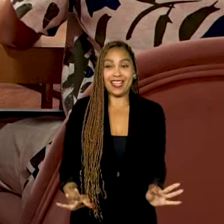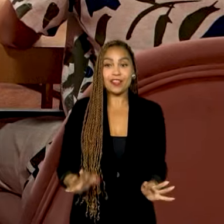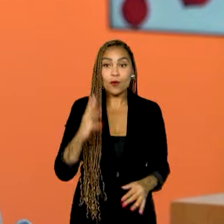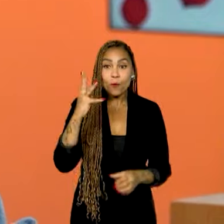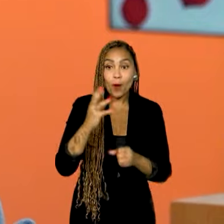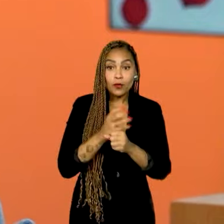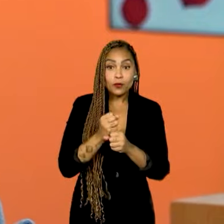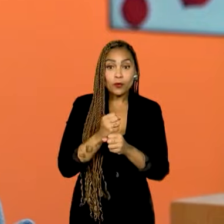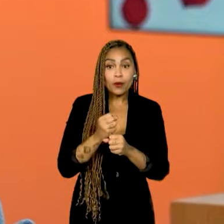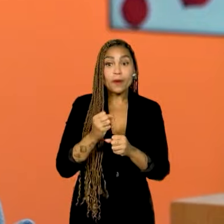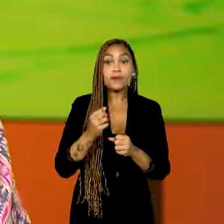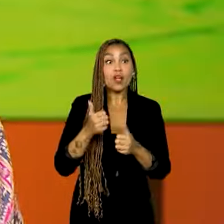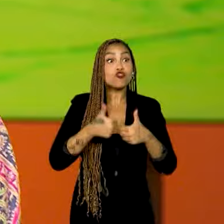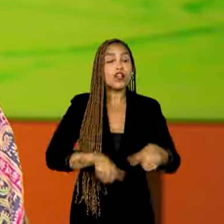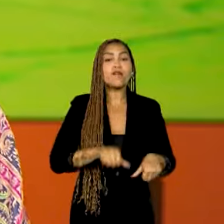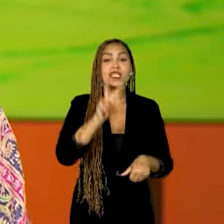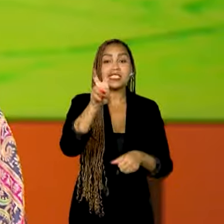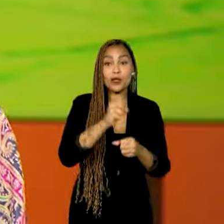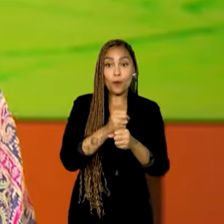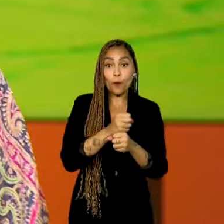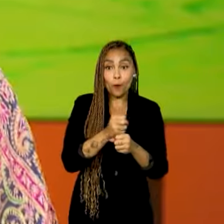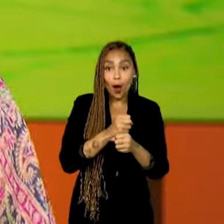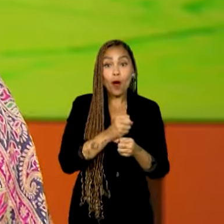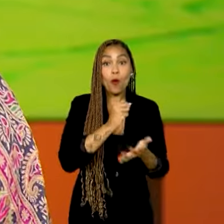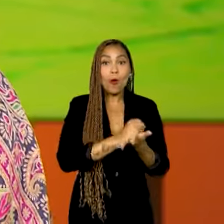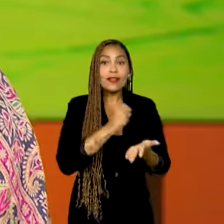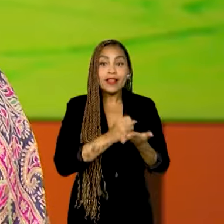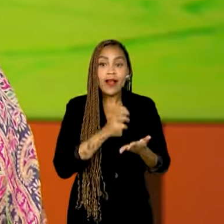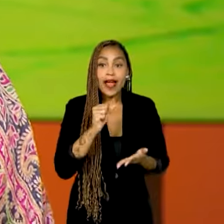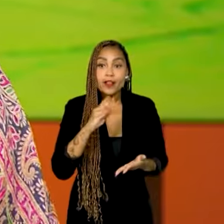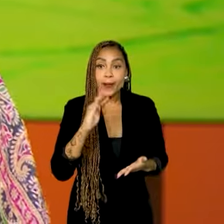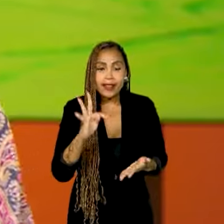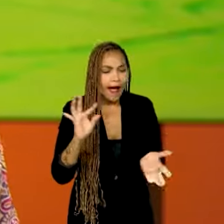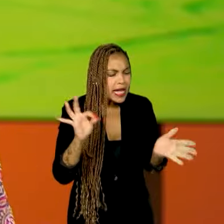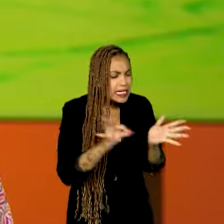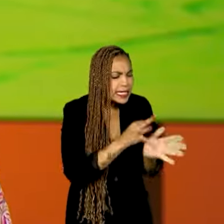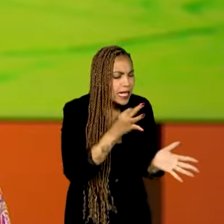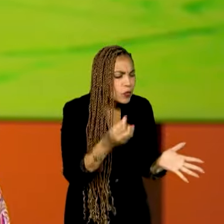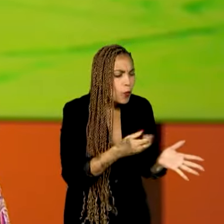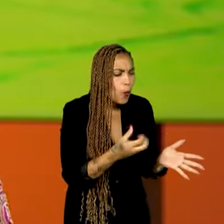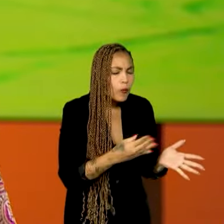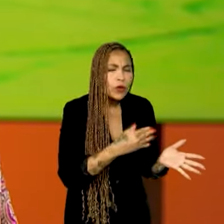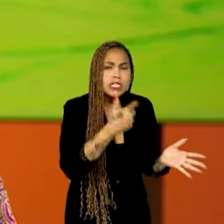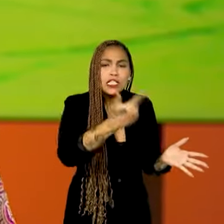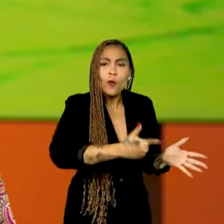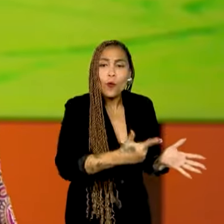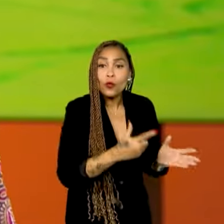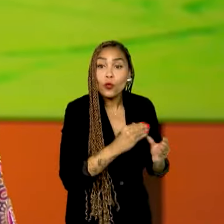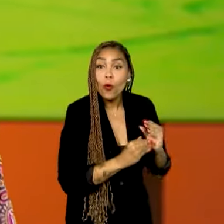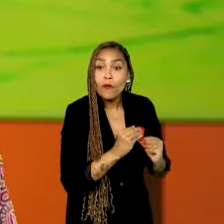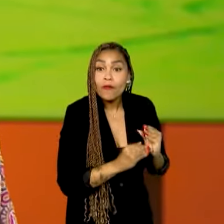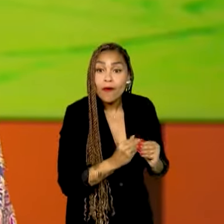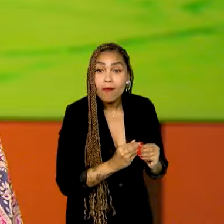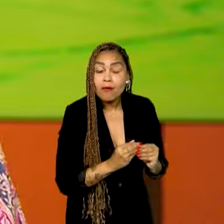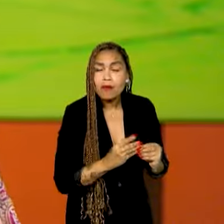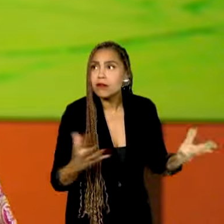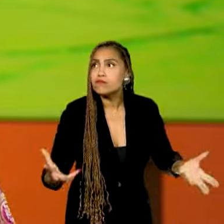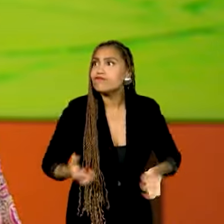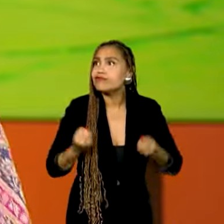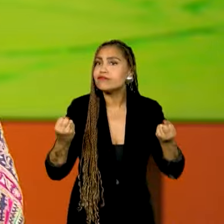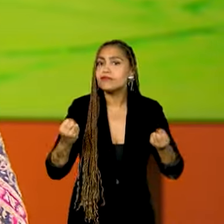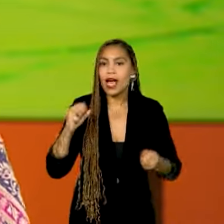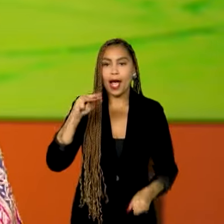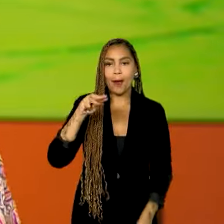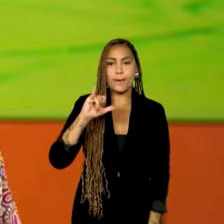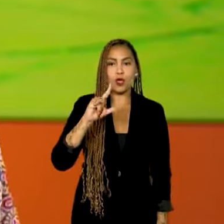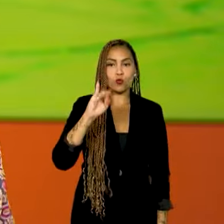né, Flavinha? E eu tava com 5 anos de contrato com a SBT, eu tinha acabado de assinar, tava entrando na segunda novela, e aí o Newton